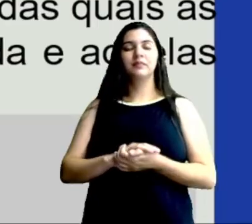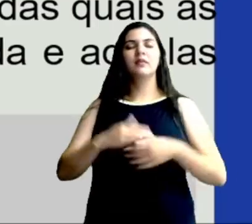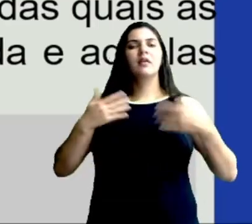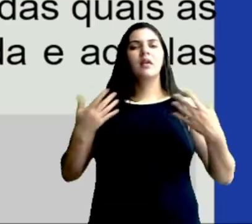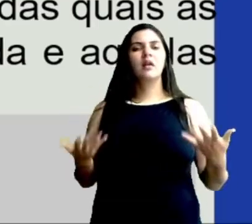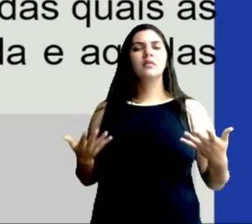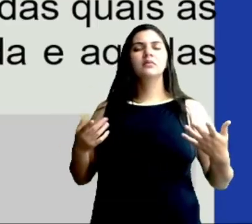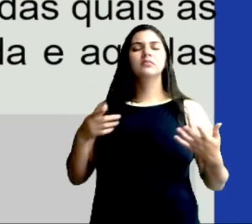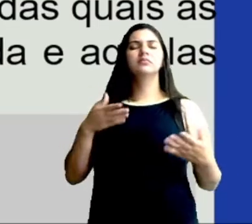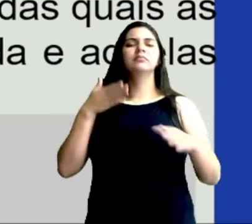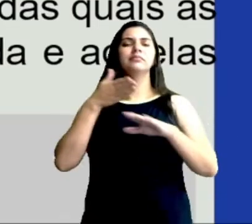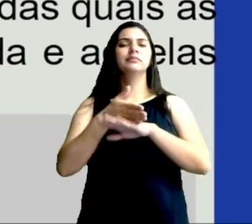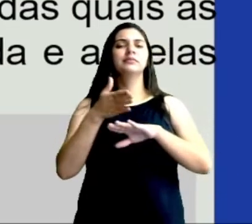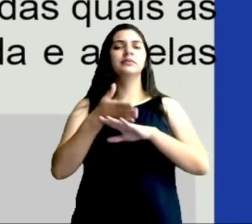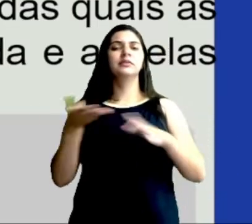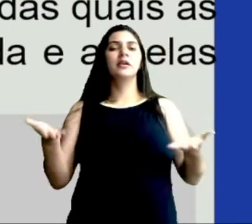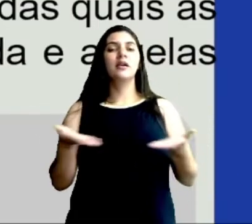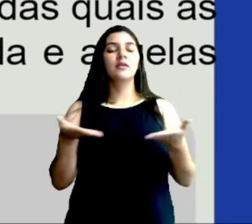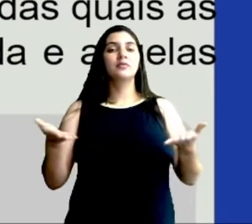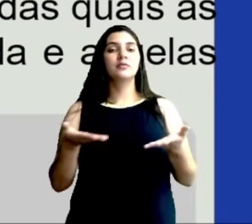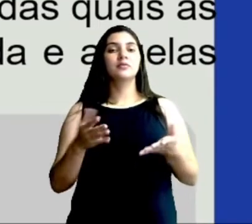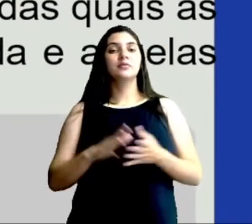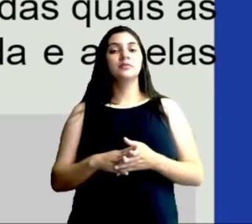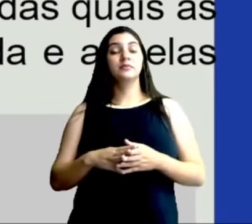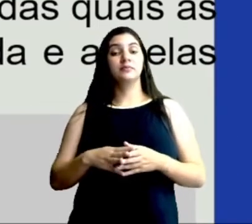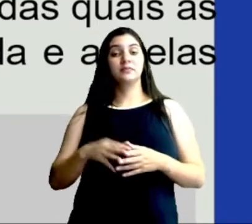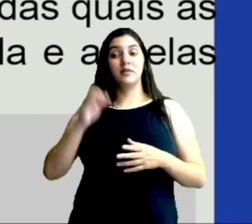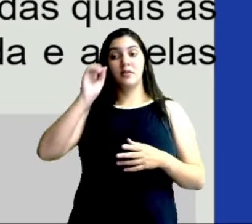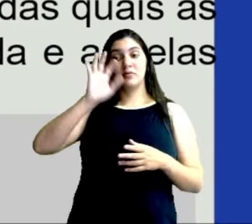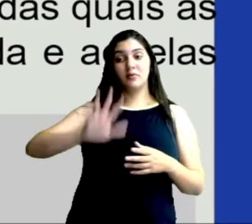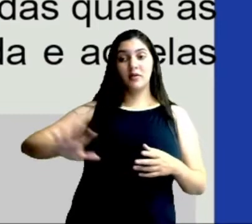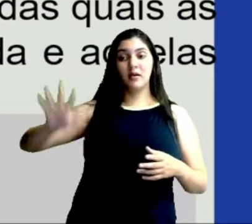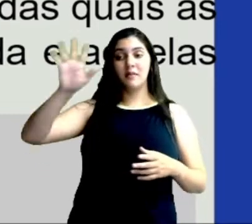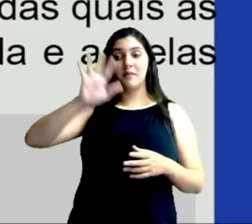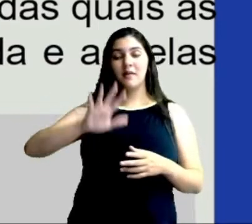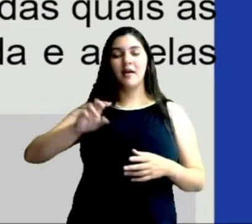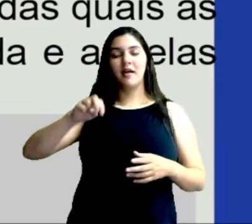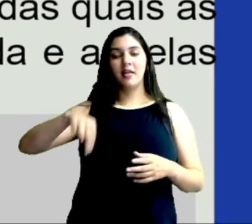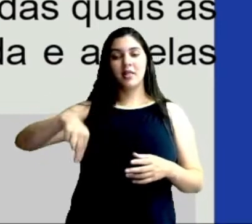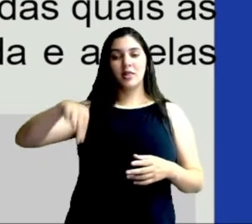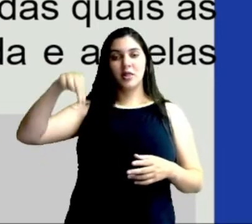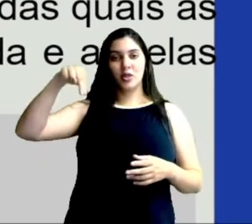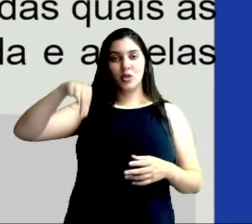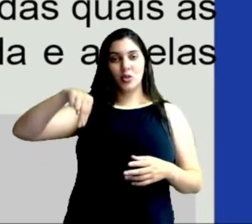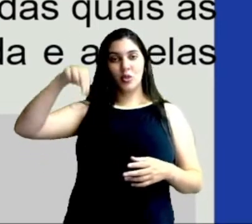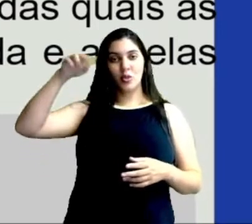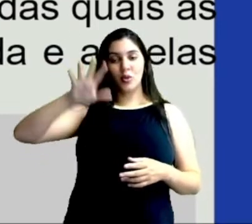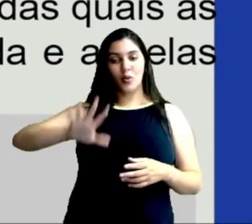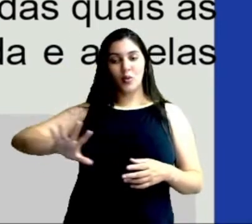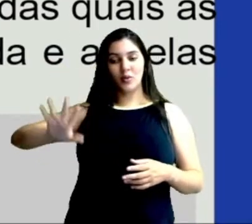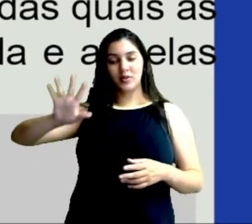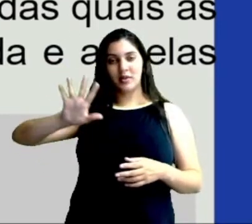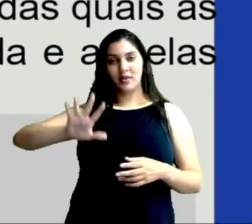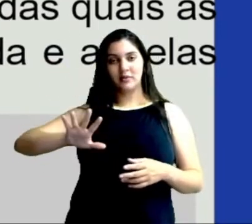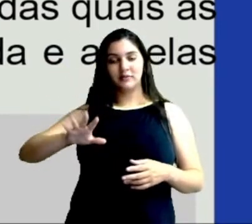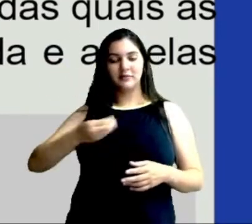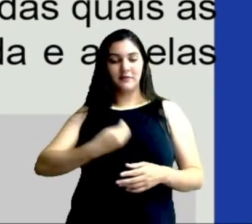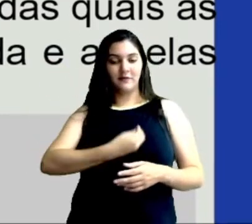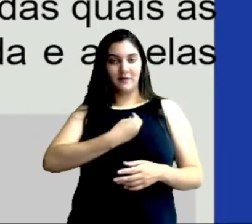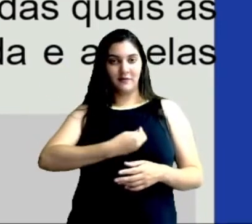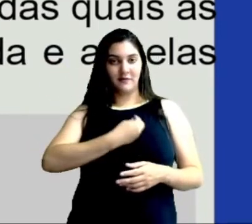E aí a gente vai entrar agora sobre as paisagens nordestinas. Nós vivemos